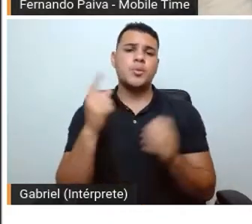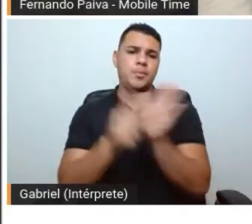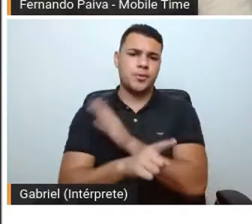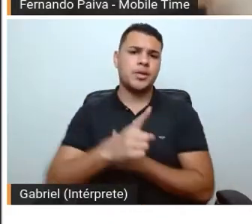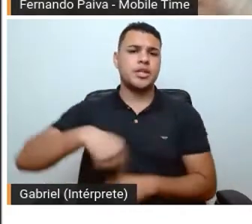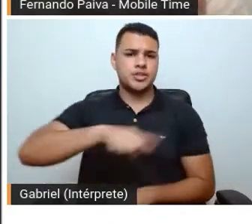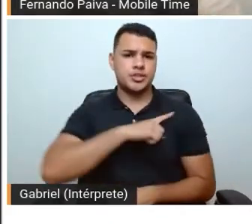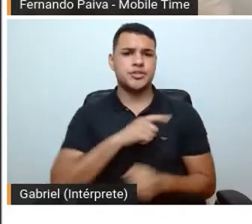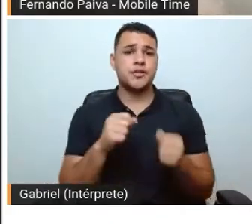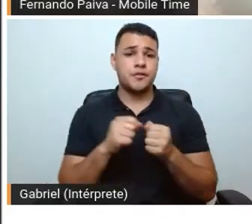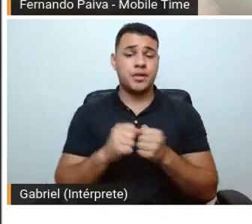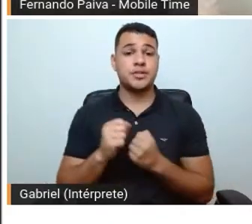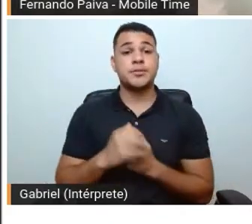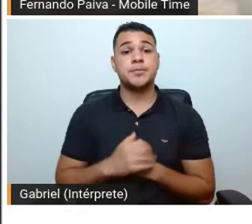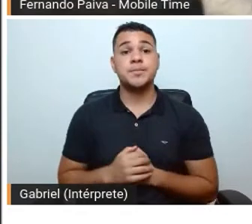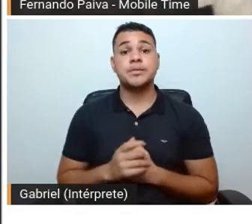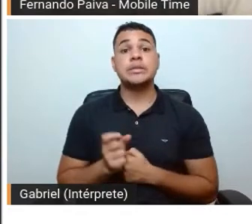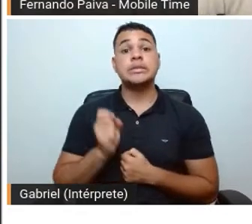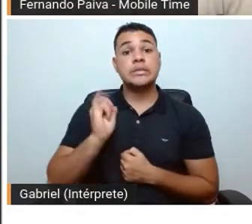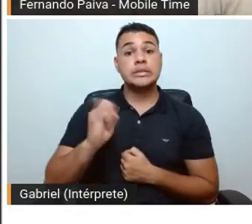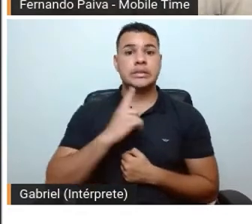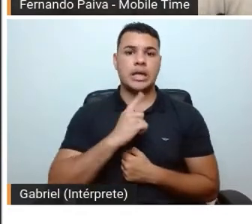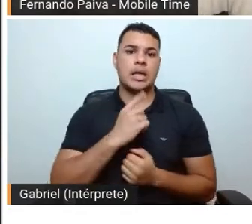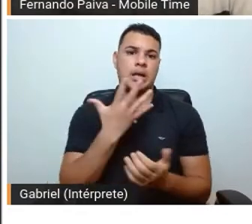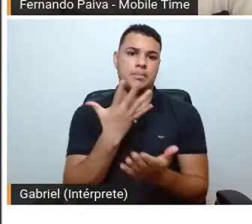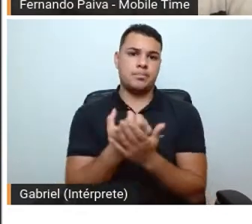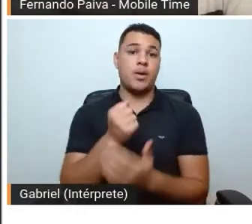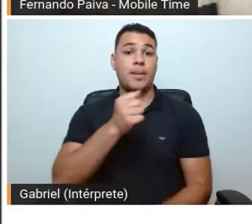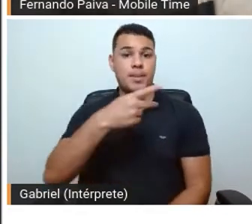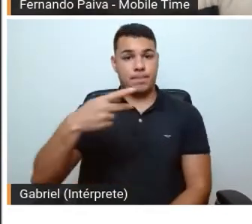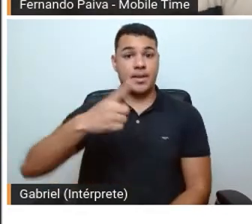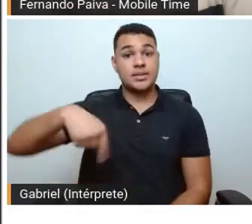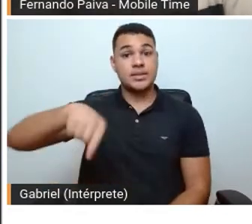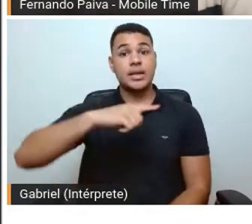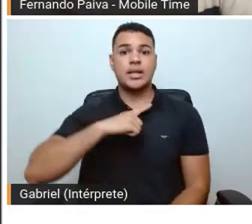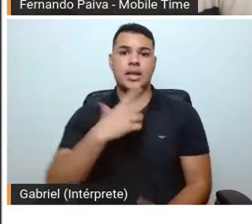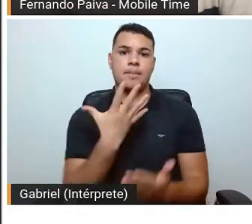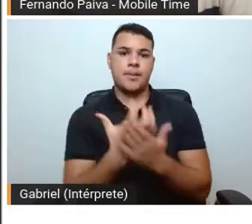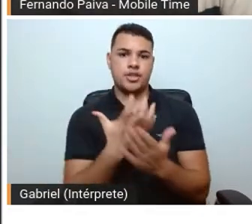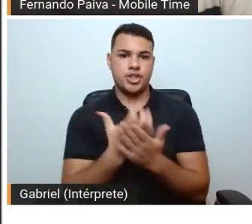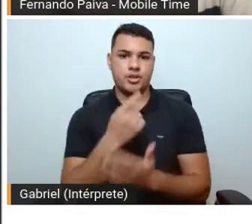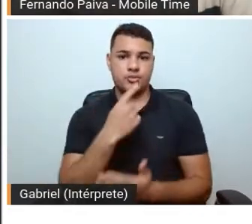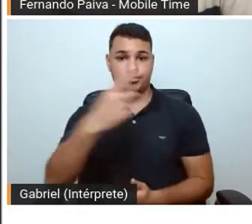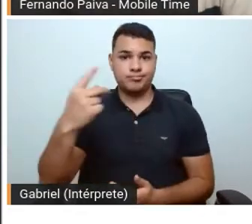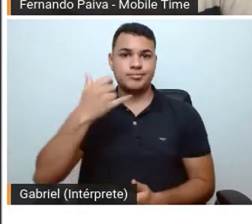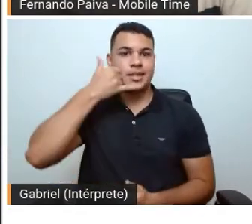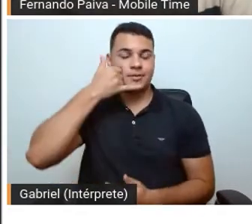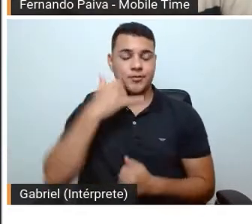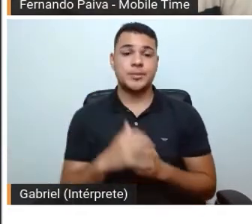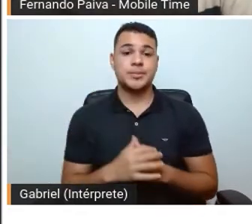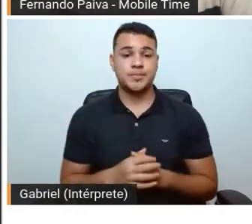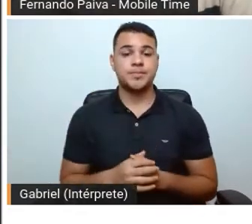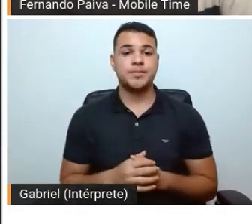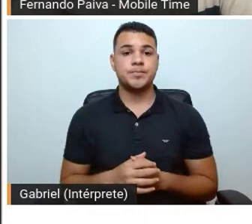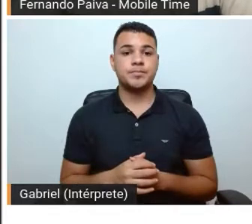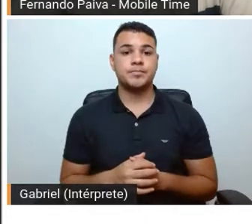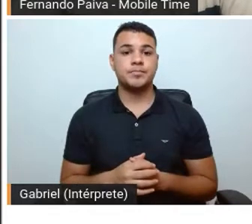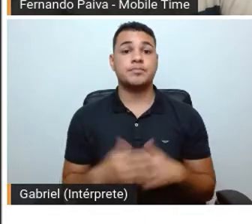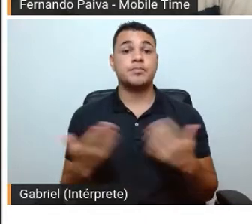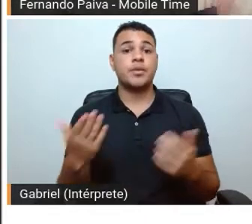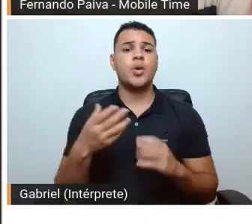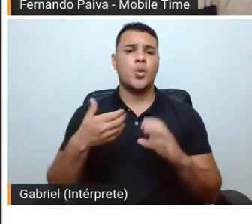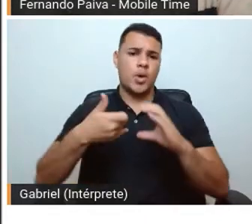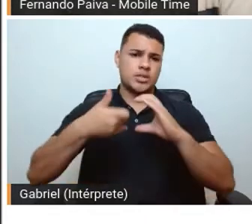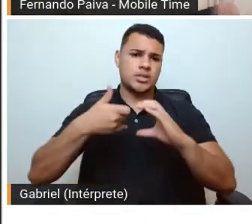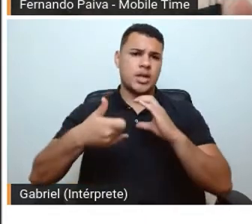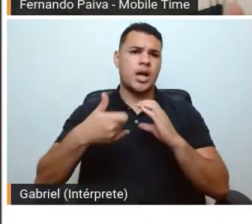pesquisa é se o cara tem cada um desses aplicativos instalados no Smartphone dele tá a e WhatsApp já